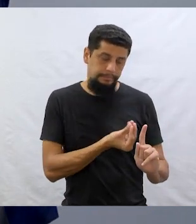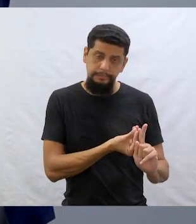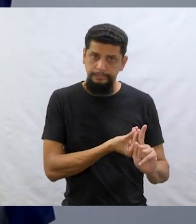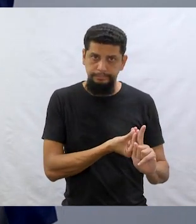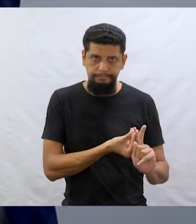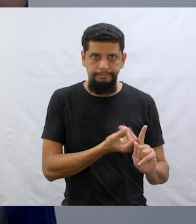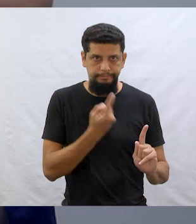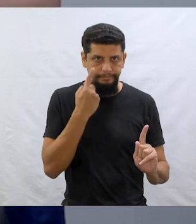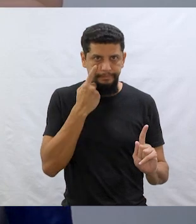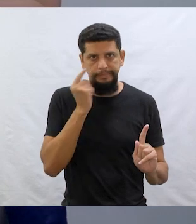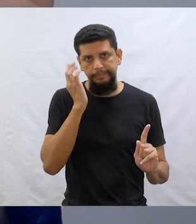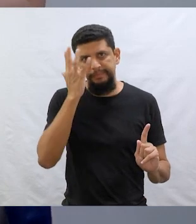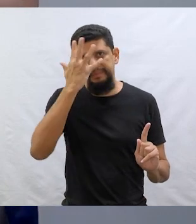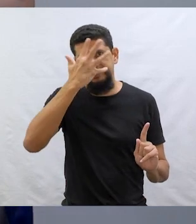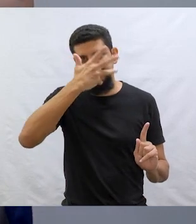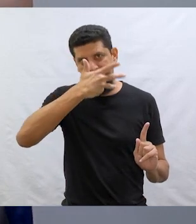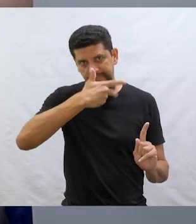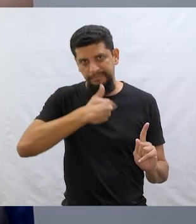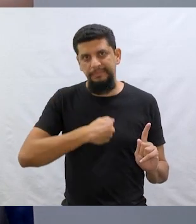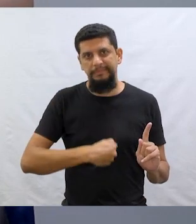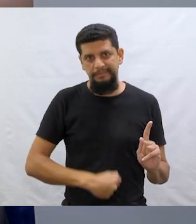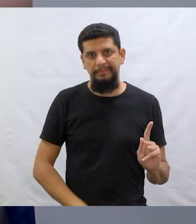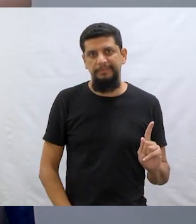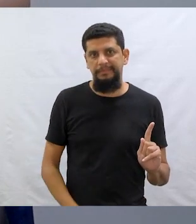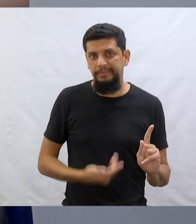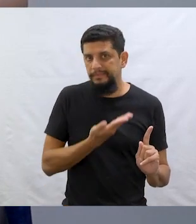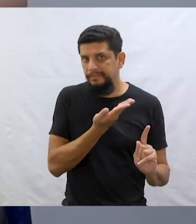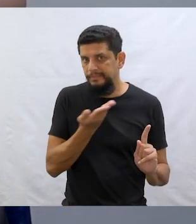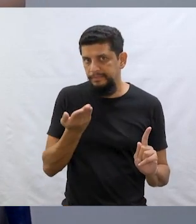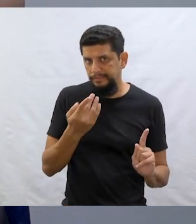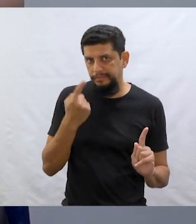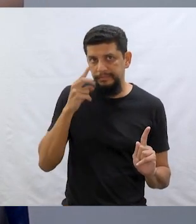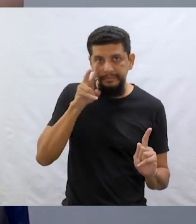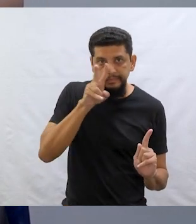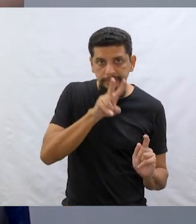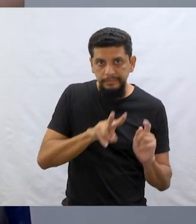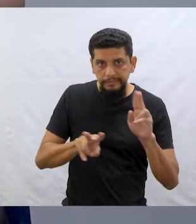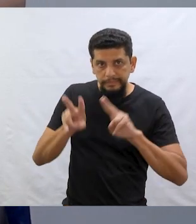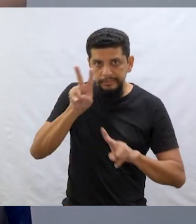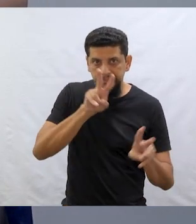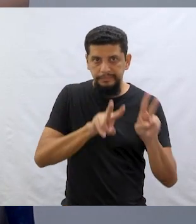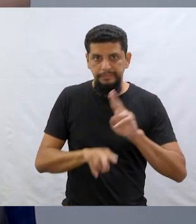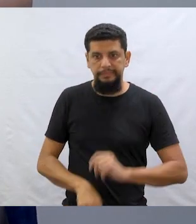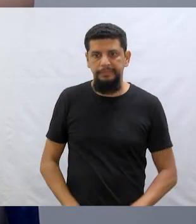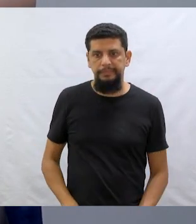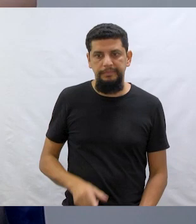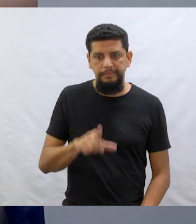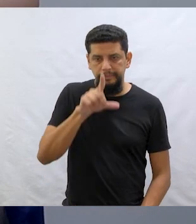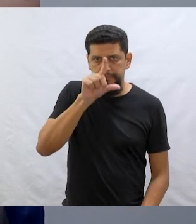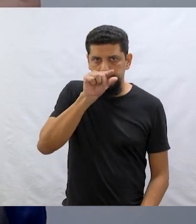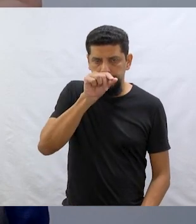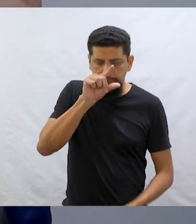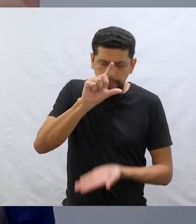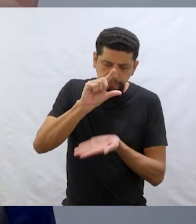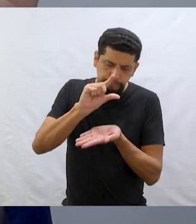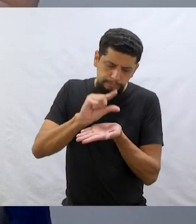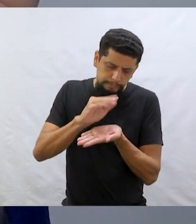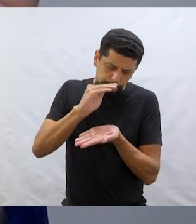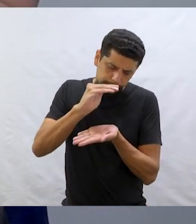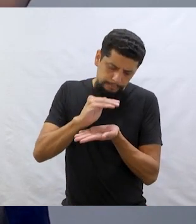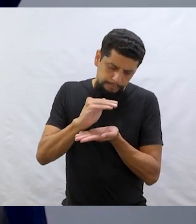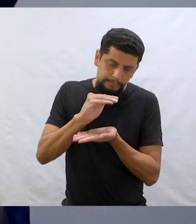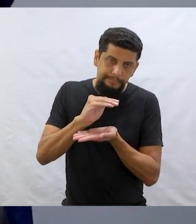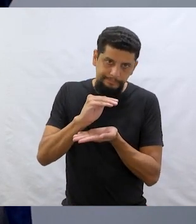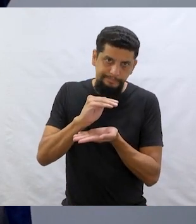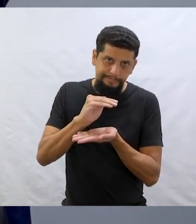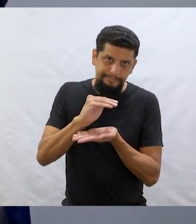Cris. Olha que bonitinho! Sim. Vocês estão vendo? Olha que pequenininho que ele